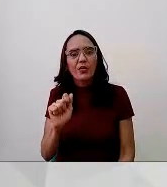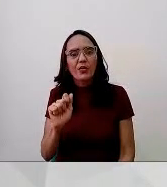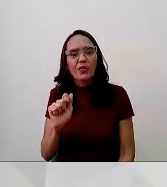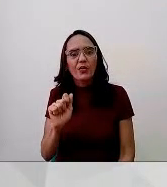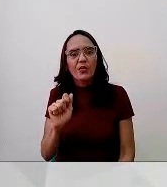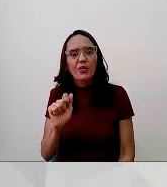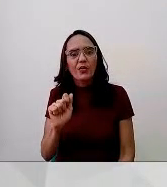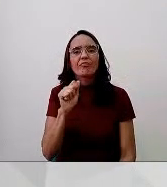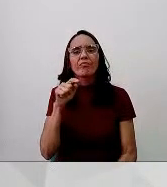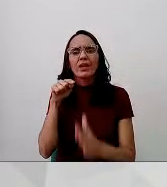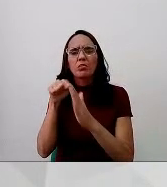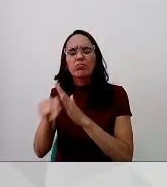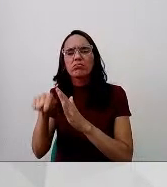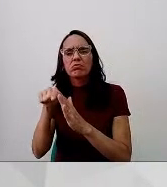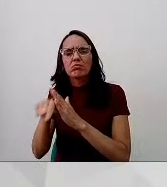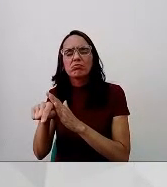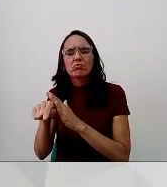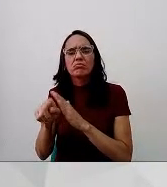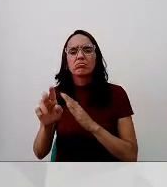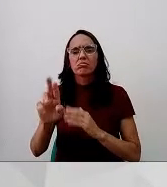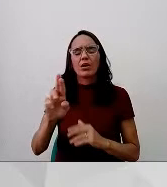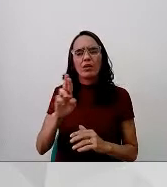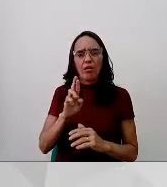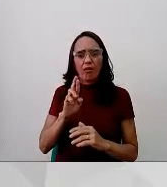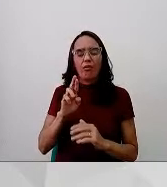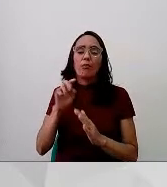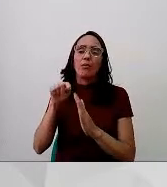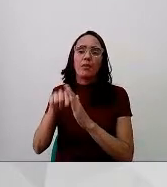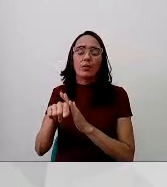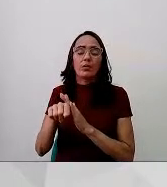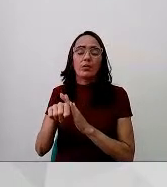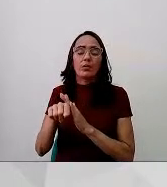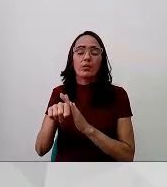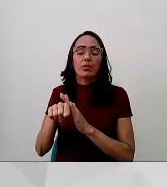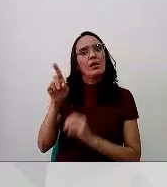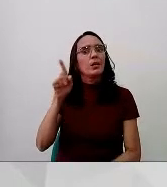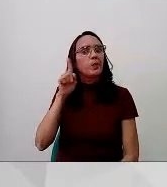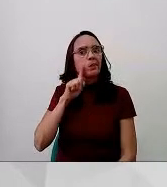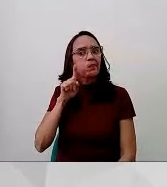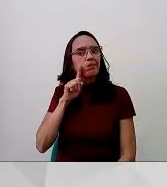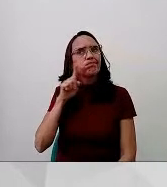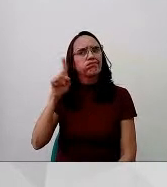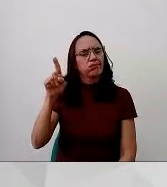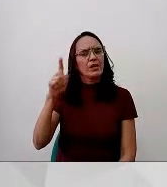lá nos Estados Unidos e ganhou lá dos bambambãs do programa.